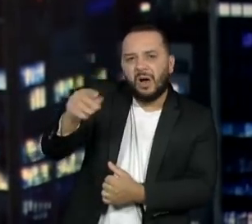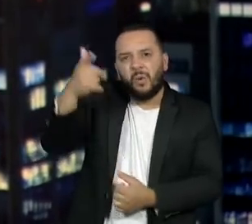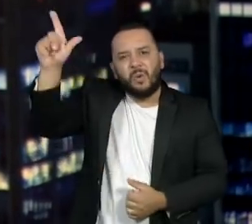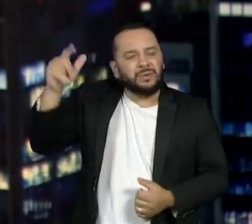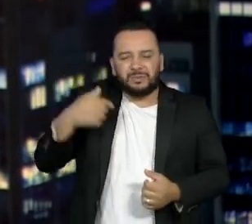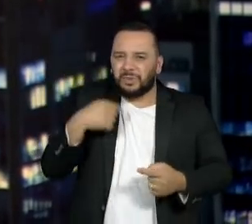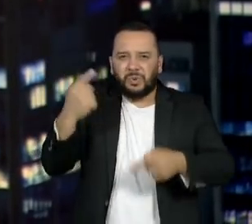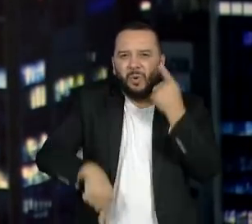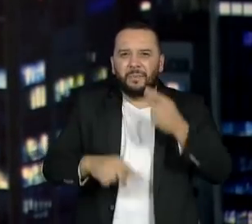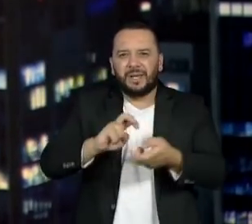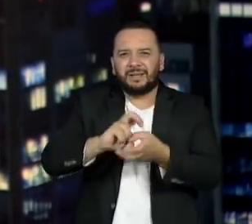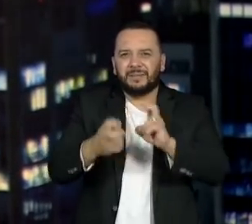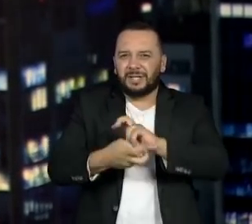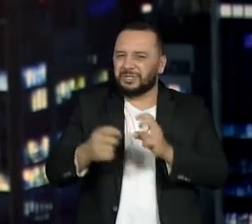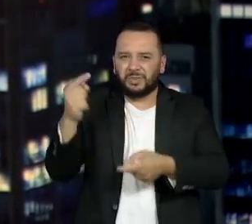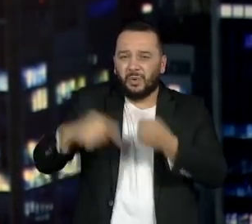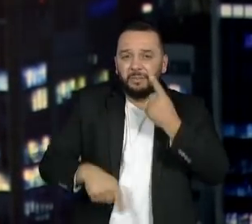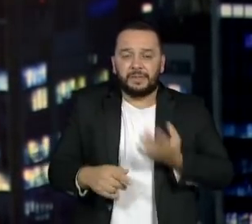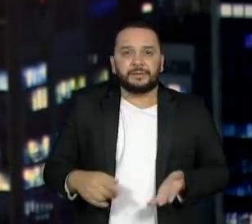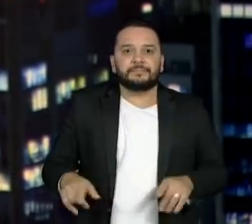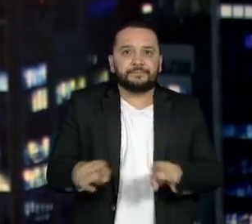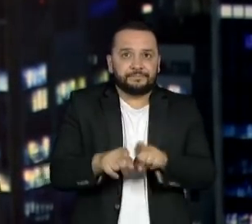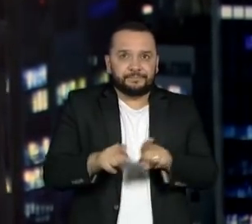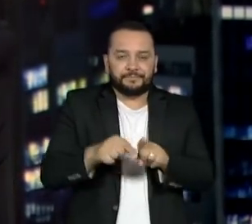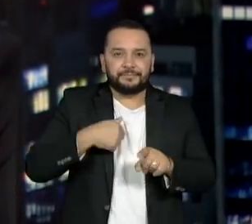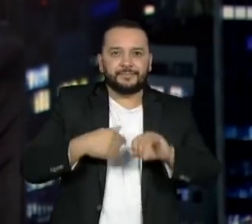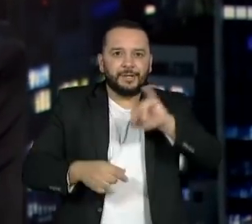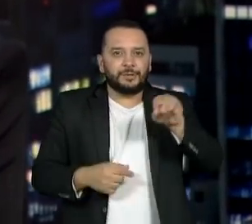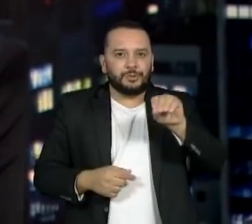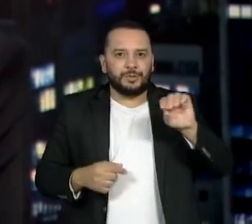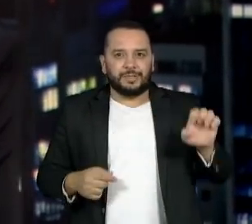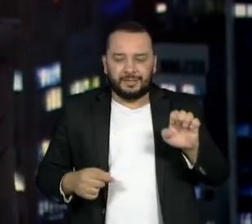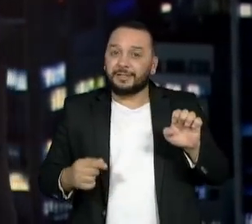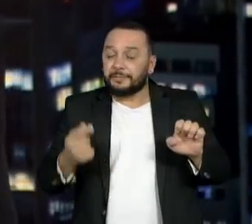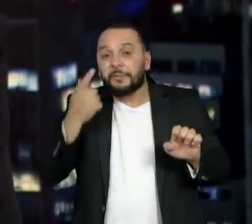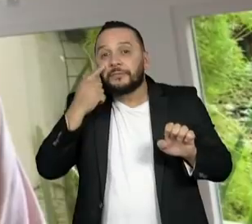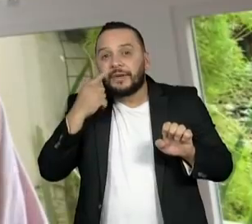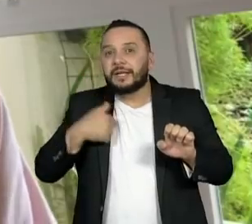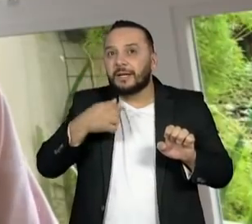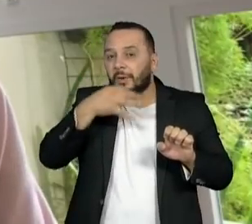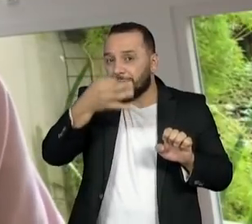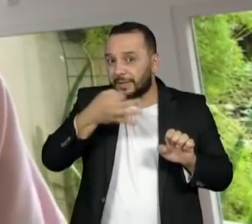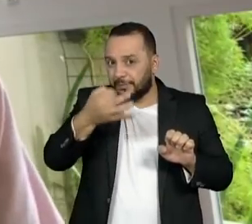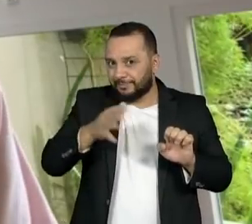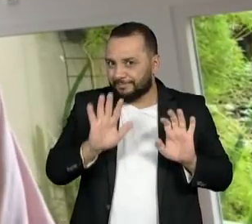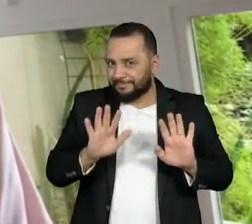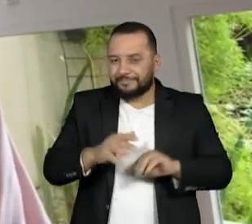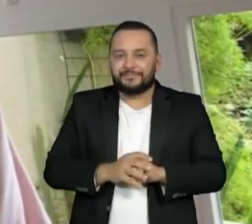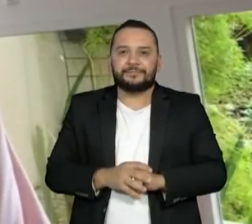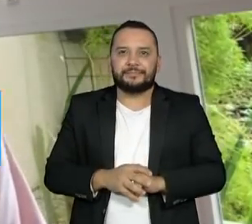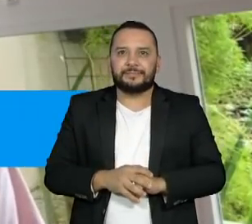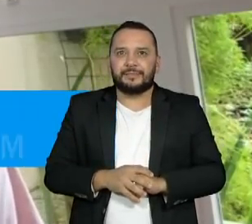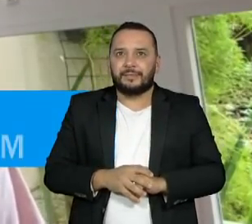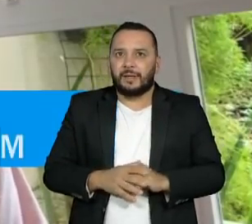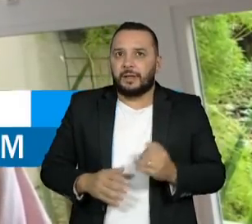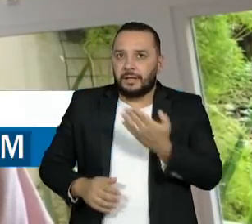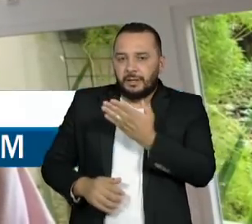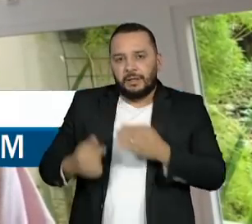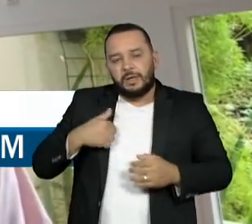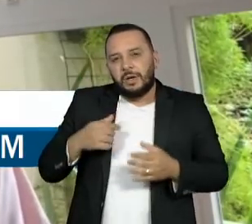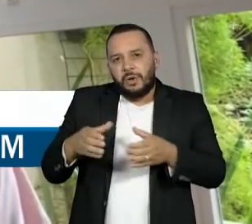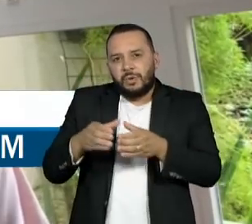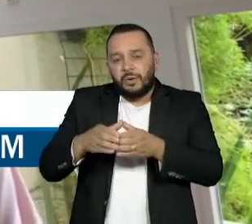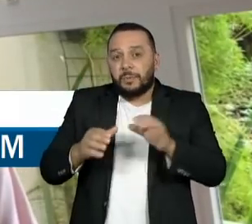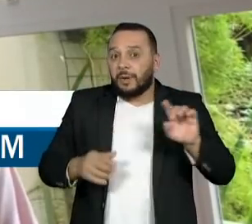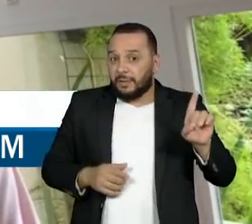tema, o Biden falou também no debate em impor sanções. A gente tem um comentário a respeito disso. Vamos ver. Os democratas já vêm afirmando que